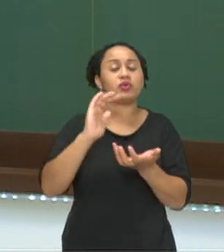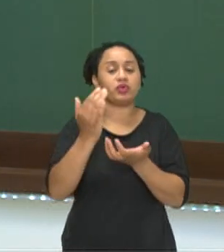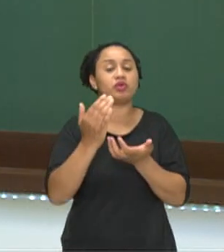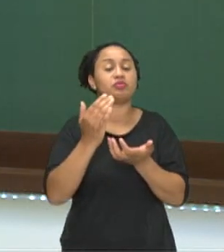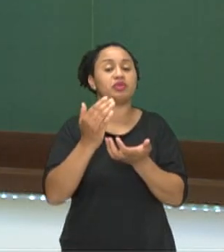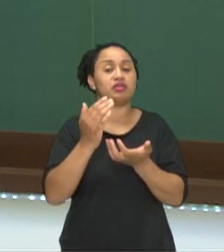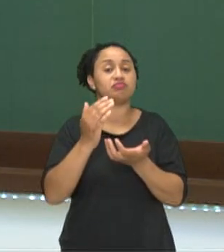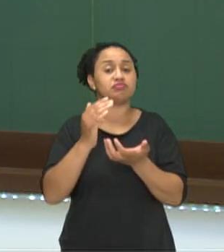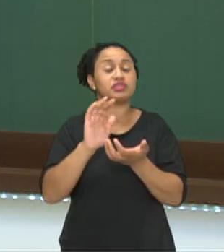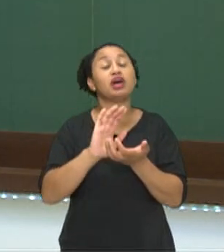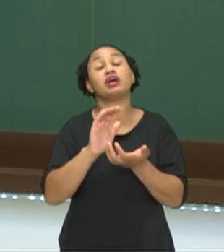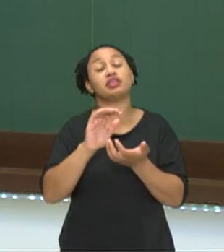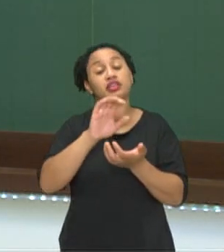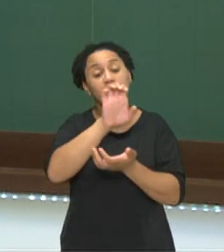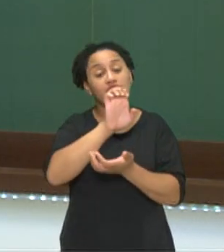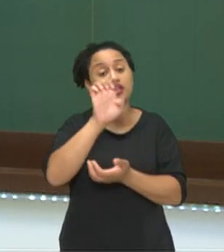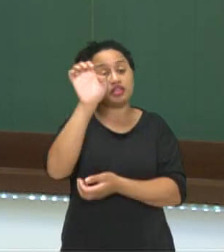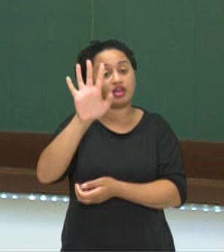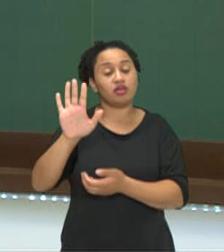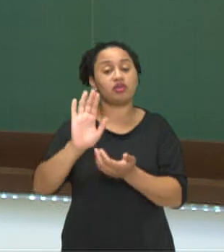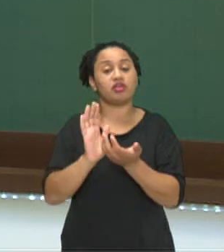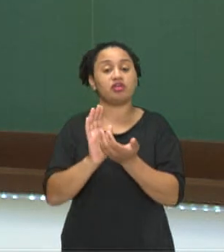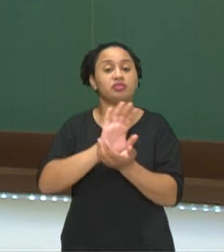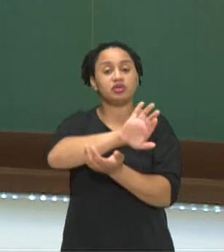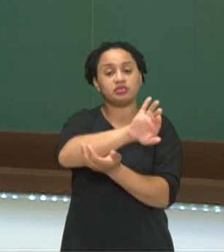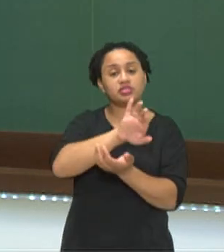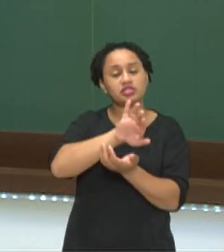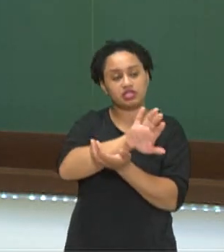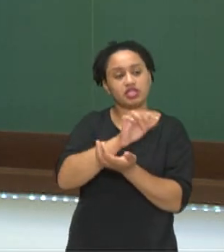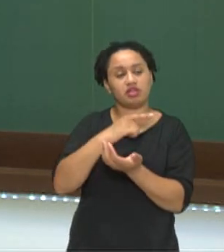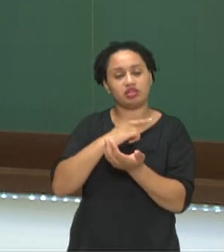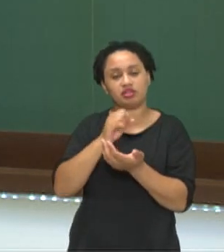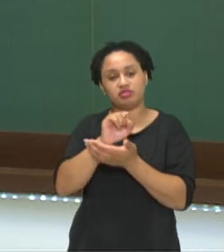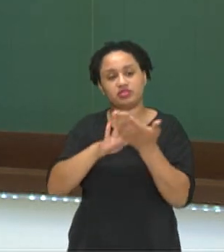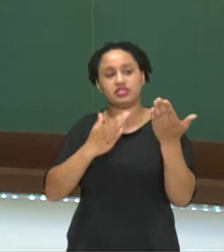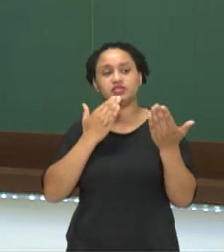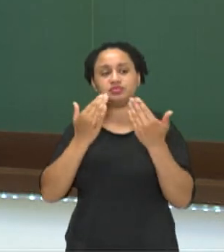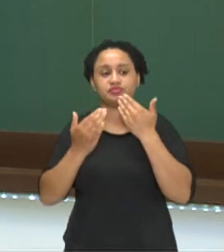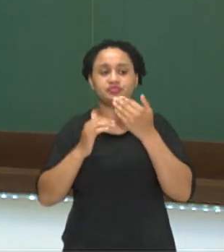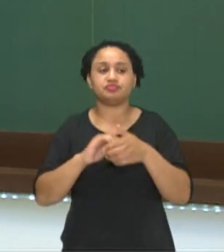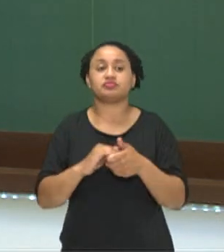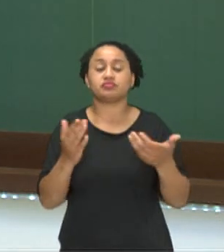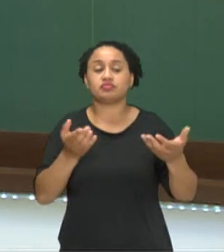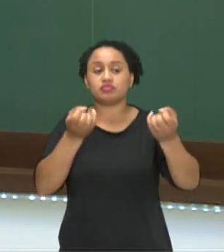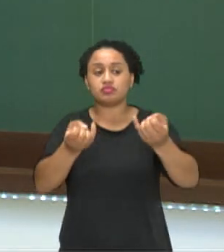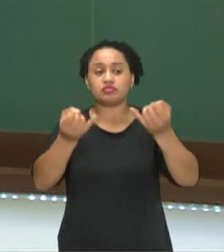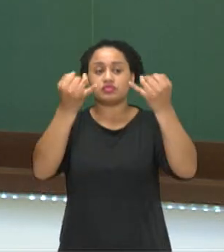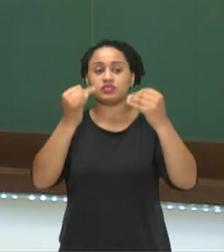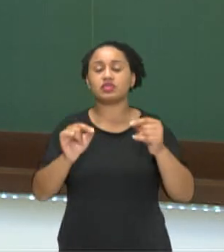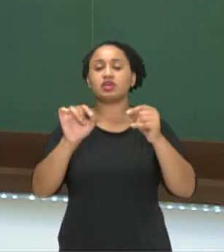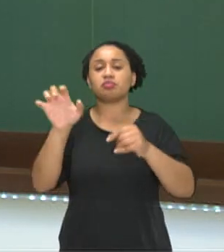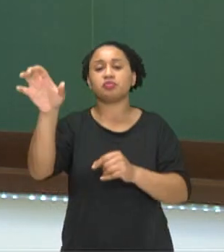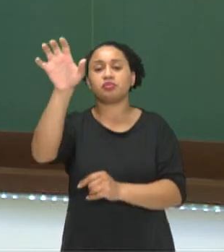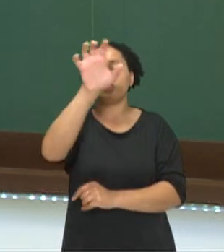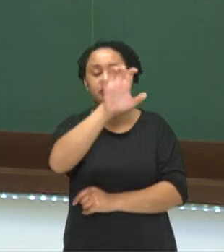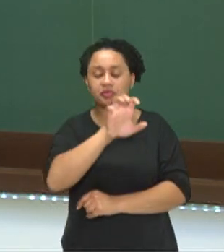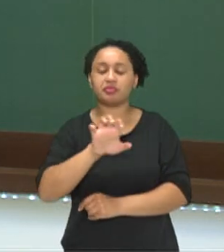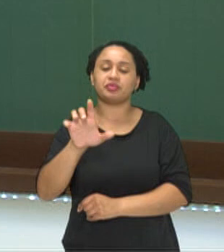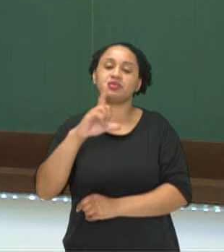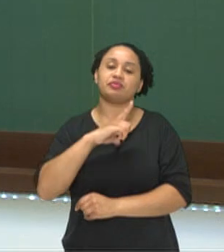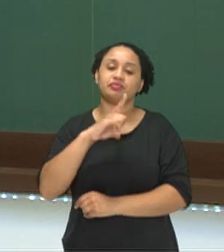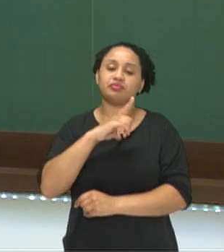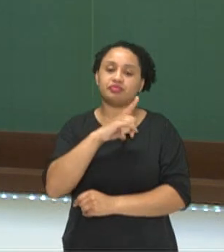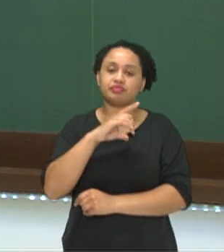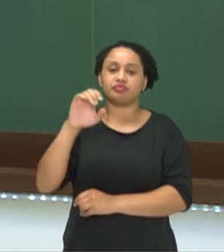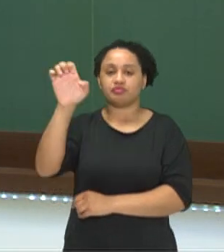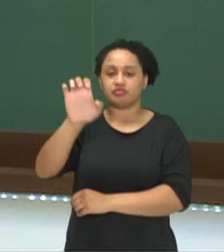ali conforme o nosso enunciado pedia. E aí agora a gente vai conhecer um pouquinho mais essas regiões do continente